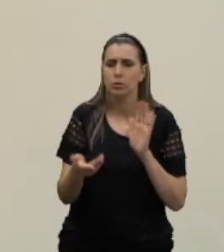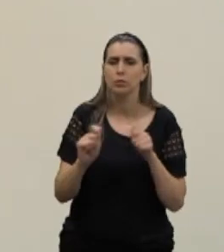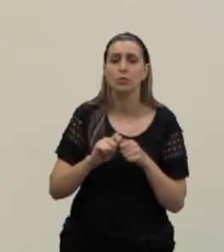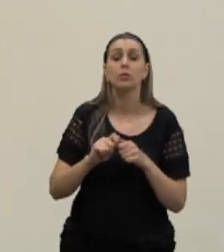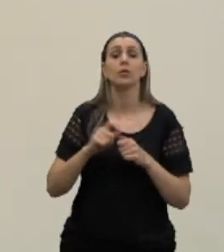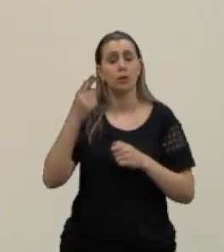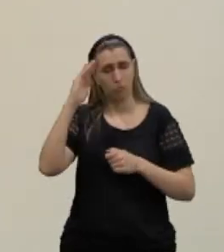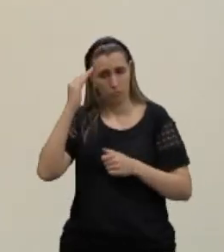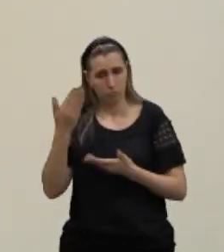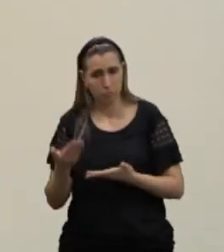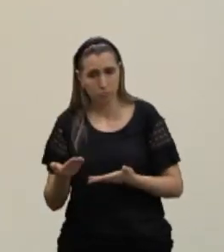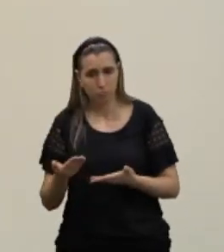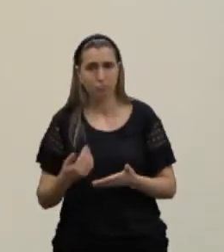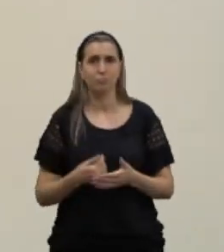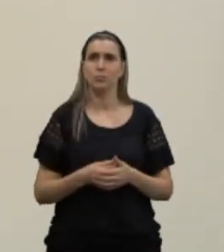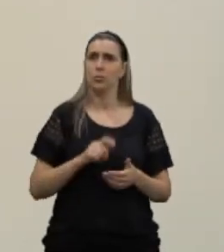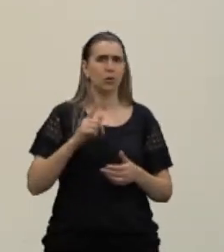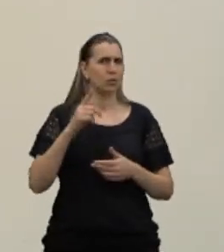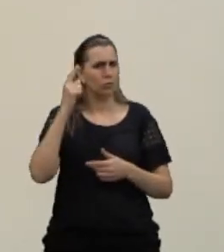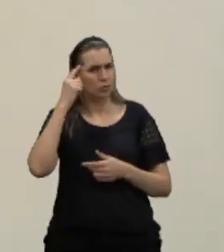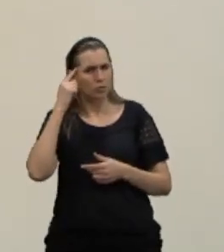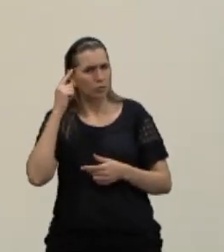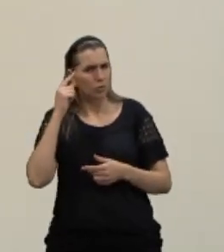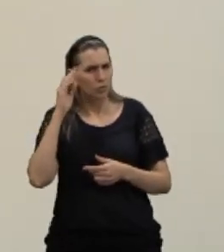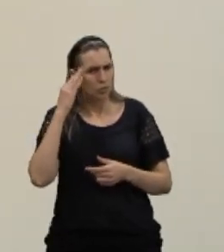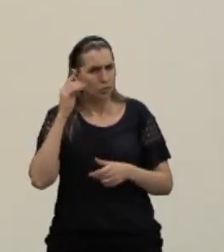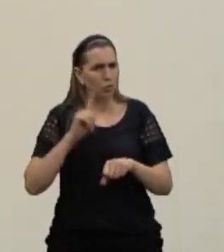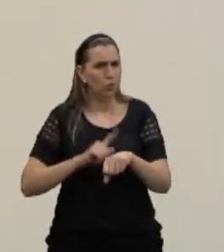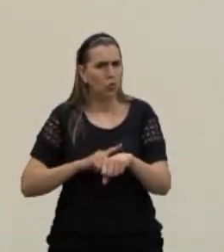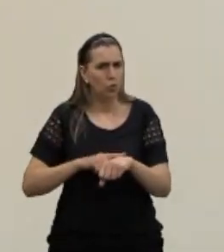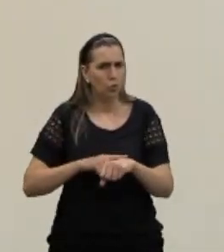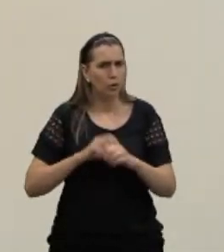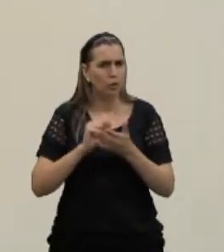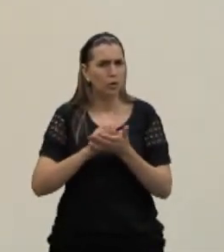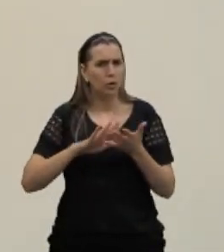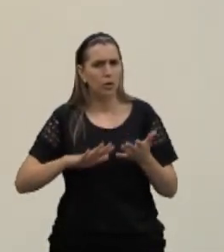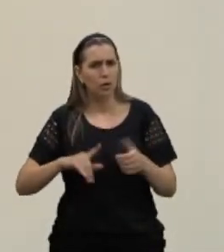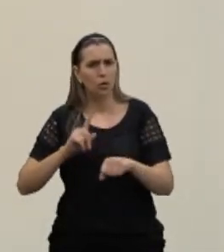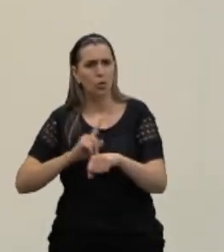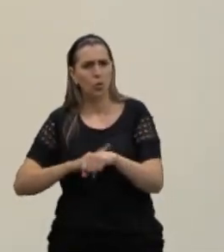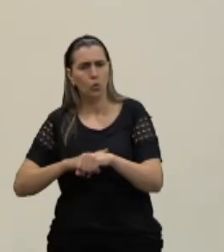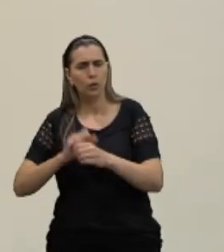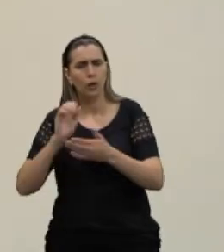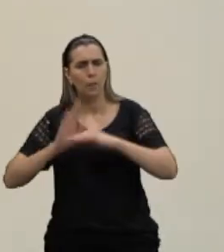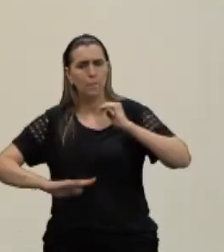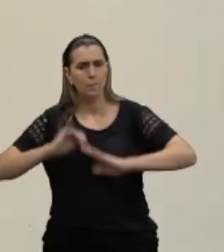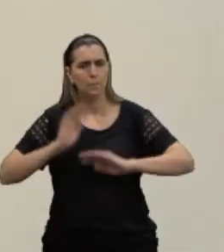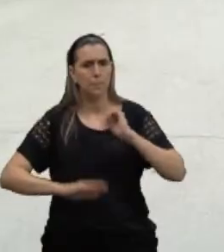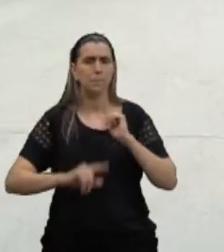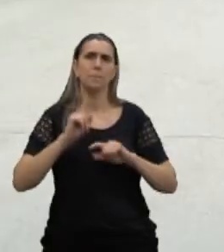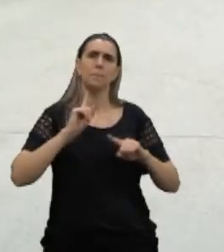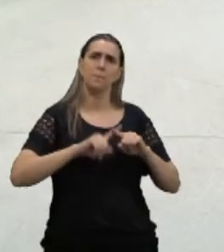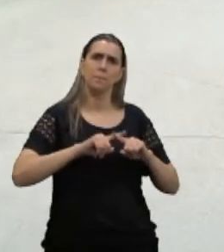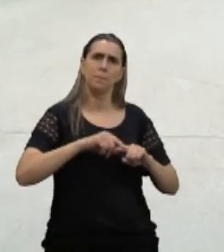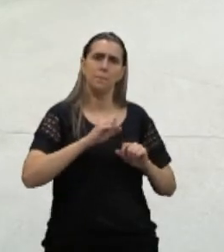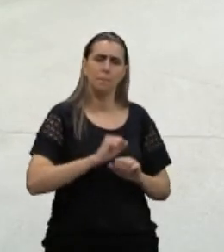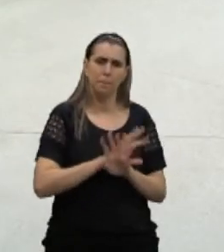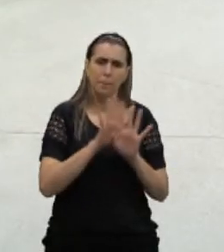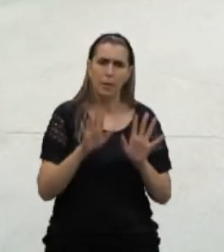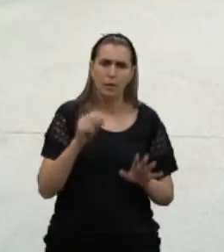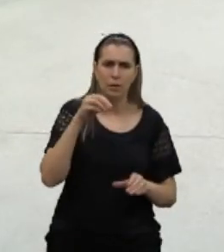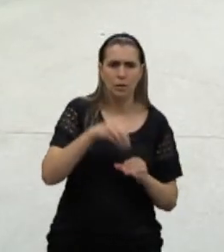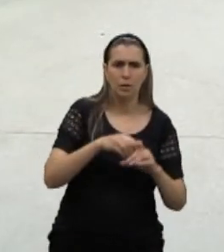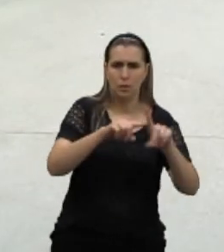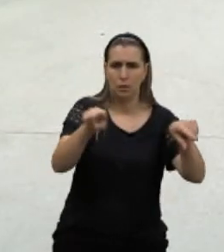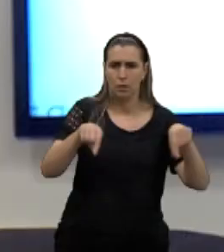aí foi. Eu não estava no teu, não estava no tempo da atividade, eu não estava no tempo da ação. Por quê? Claro que dentro da sala